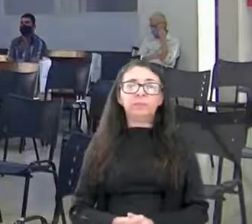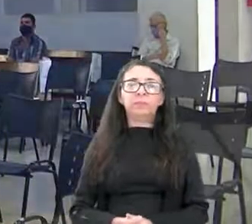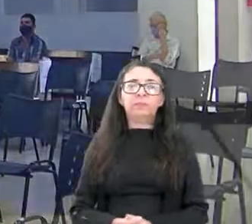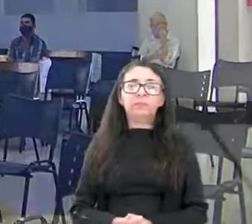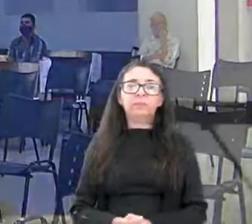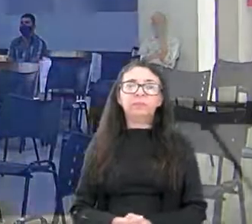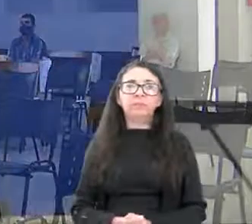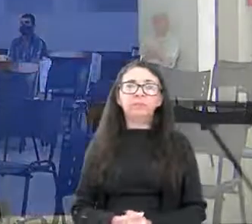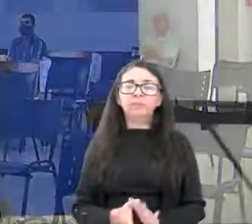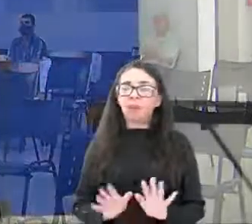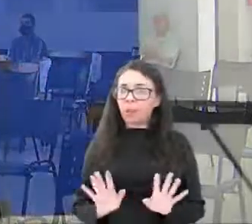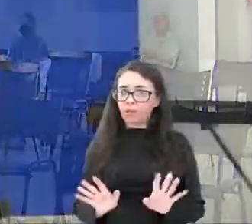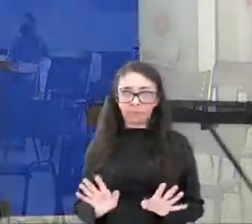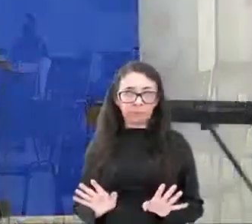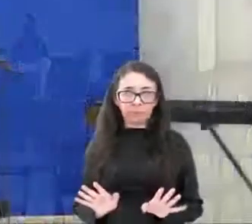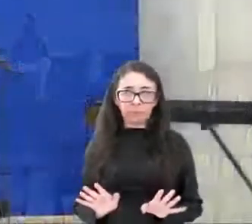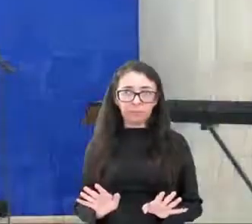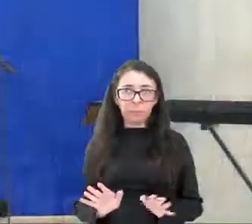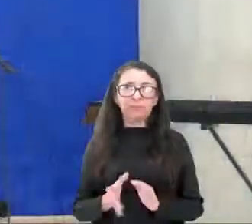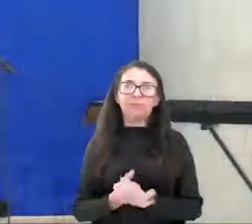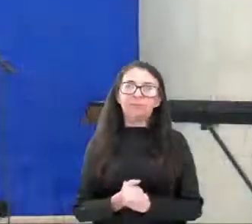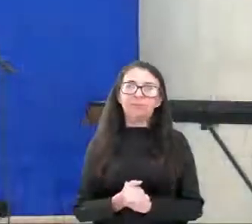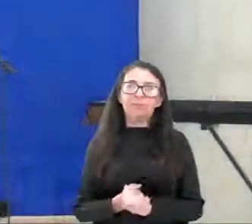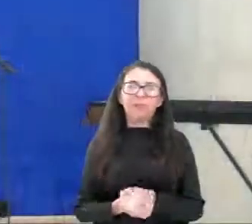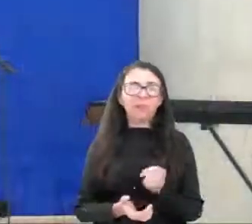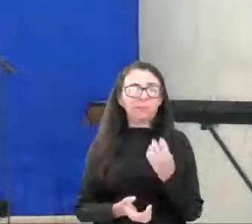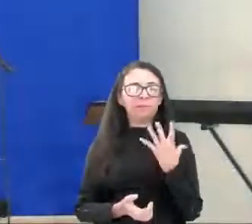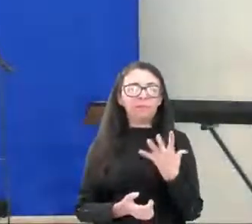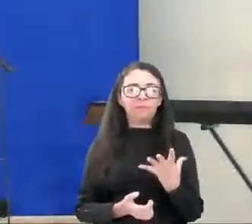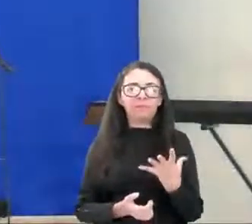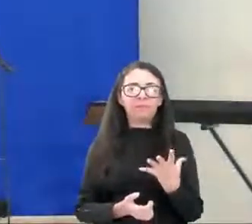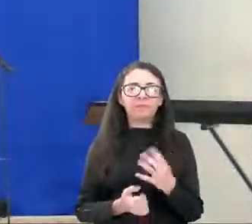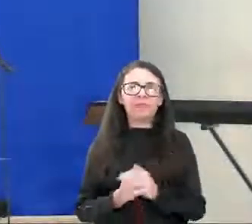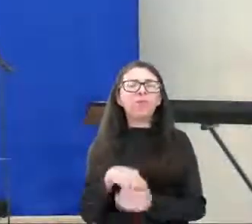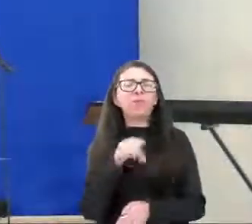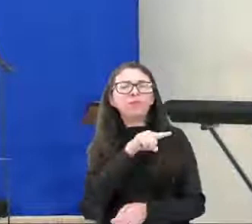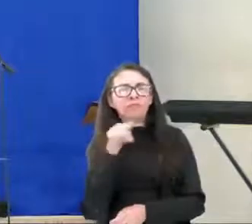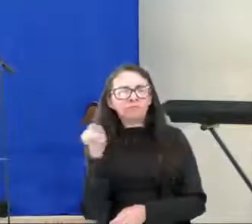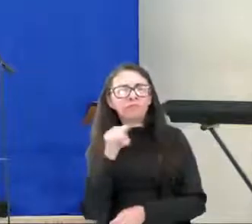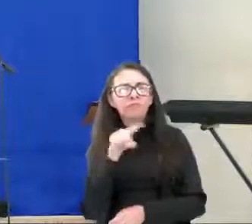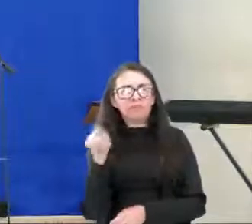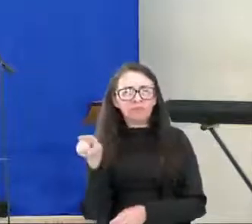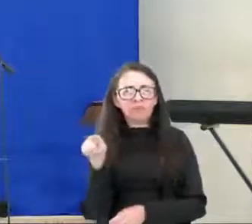Então, amados, olha, vocês podem estar pensando assim, de novo vou falar.